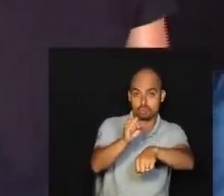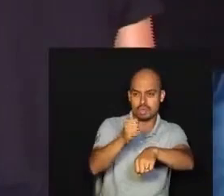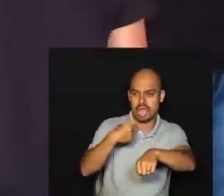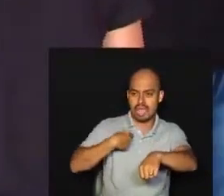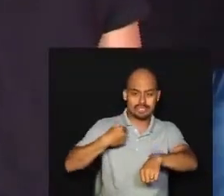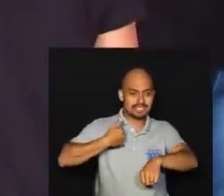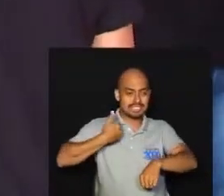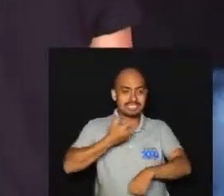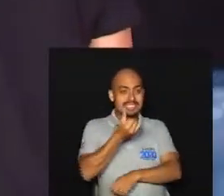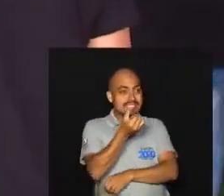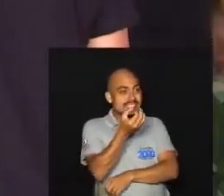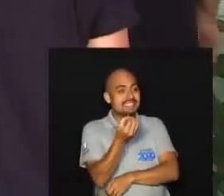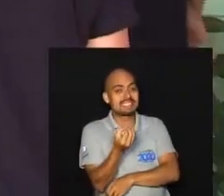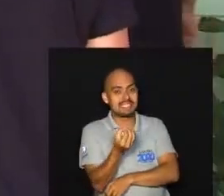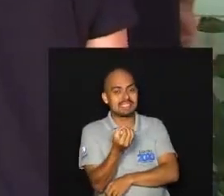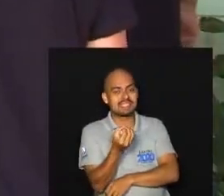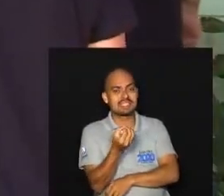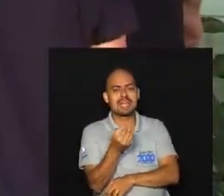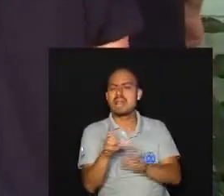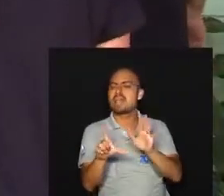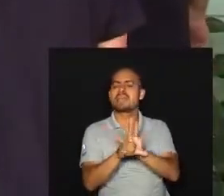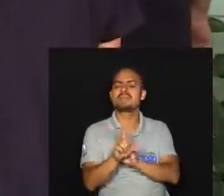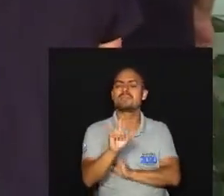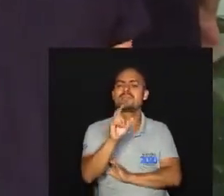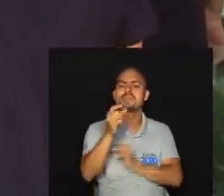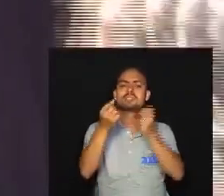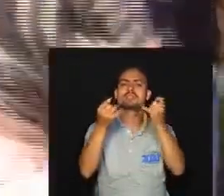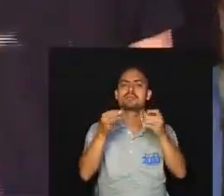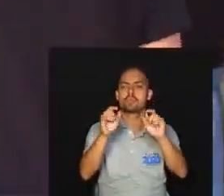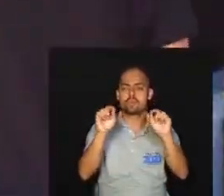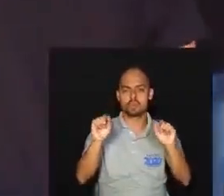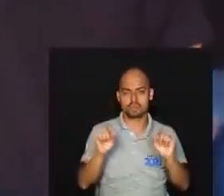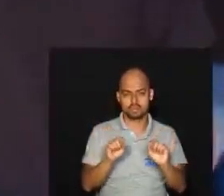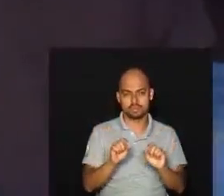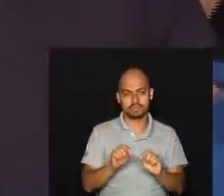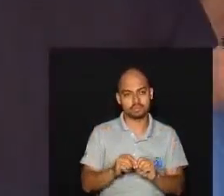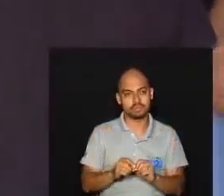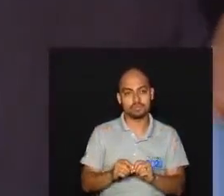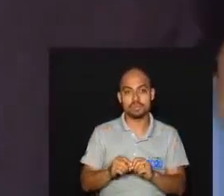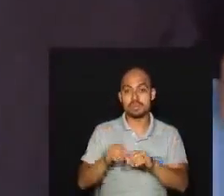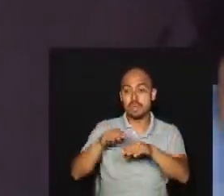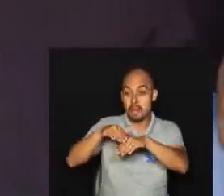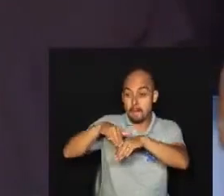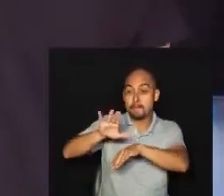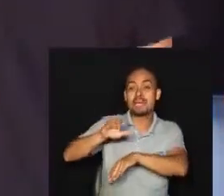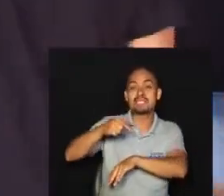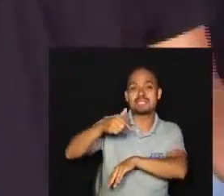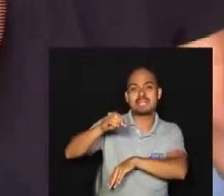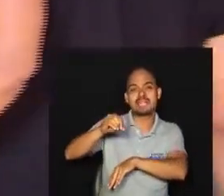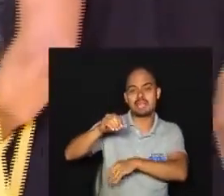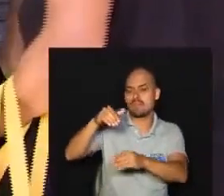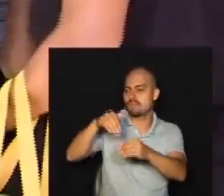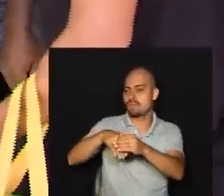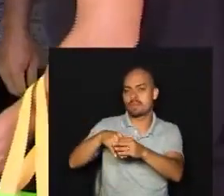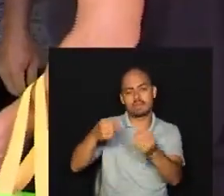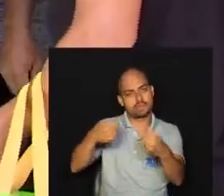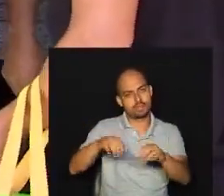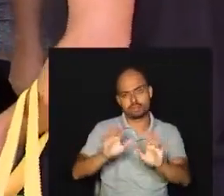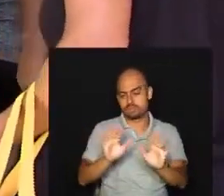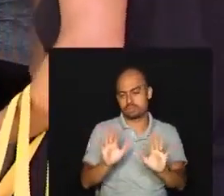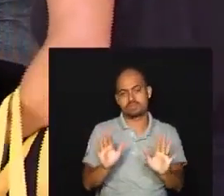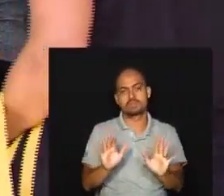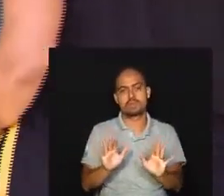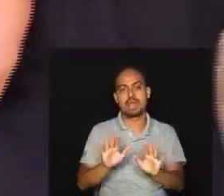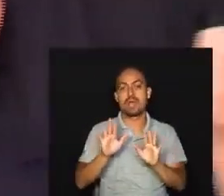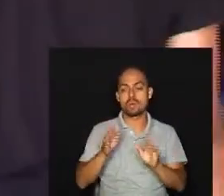obrigada a votar? A lei eleitoral só desobriga as pessoas maiores de 70 anos a votar. Com